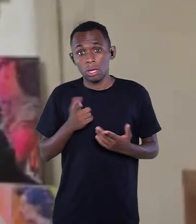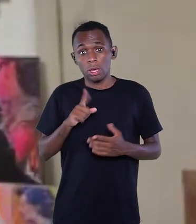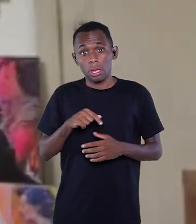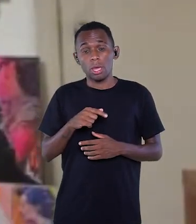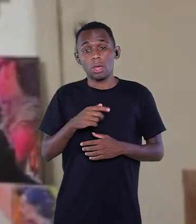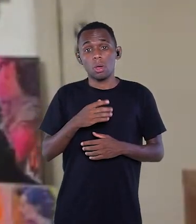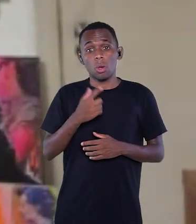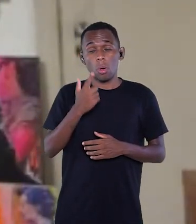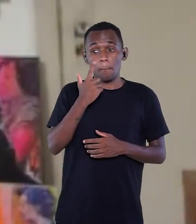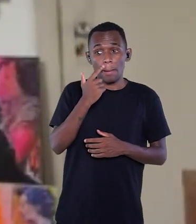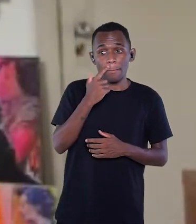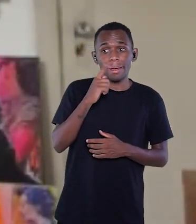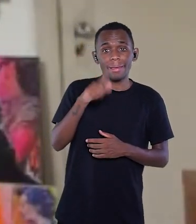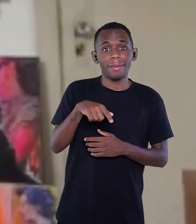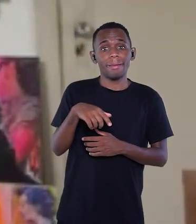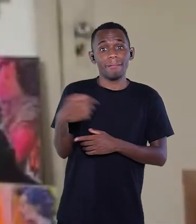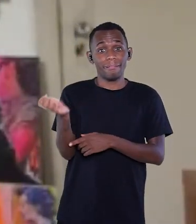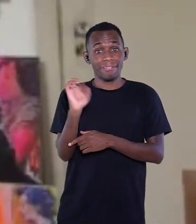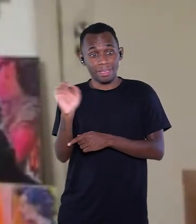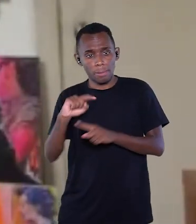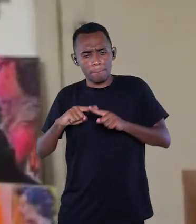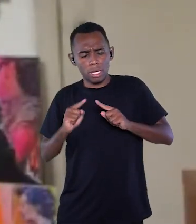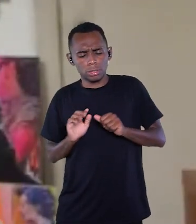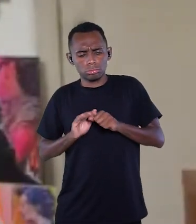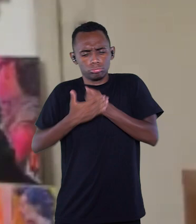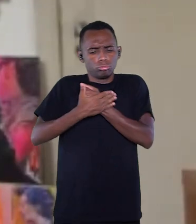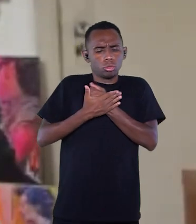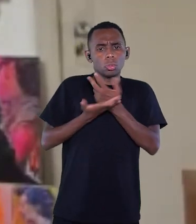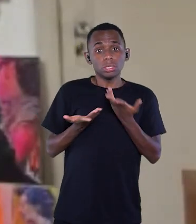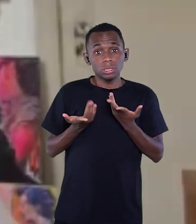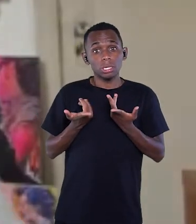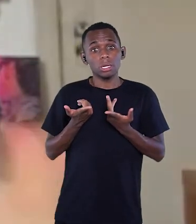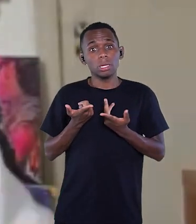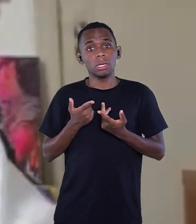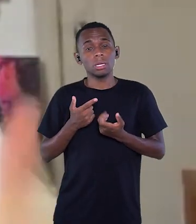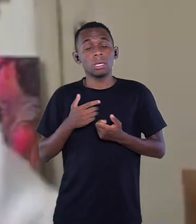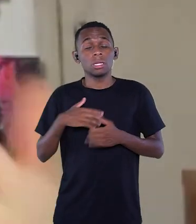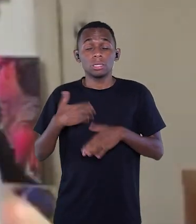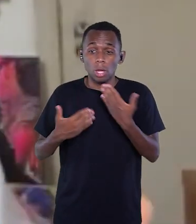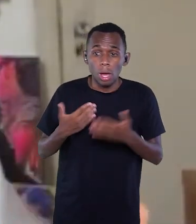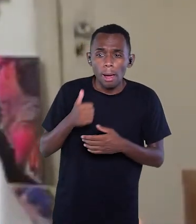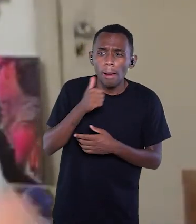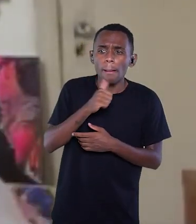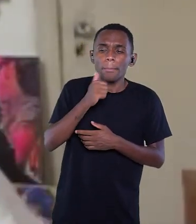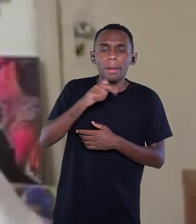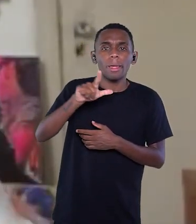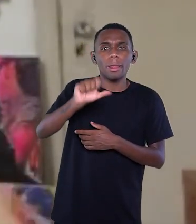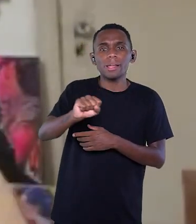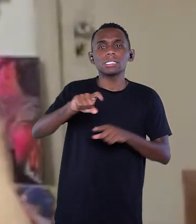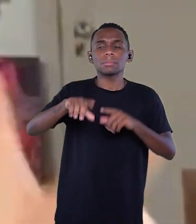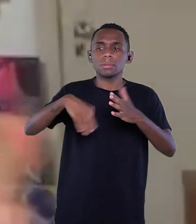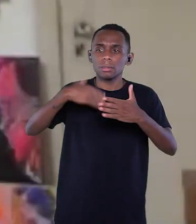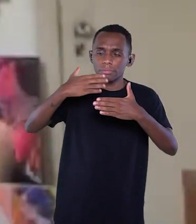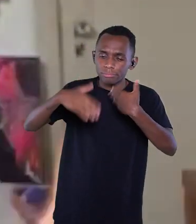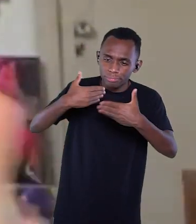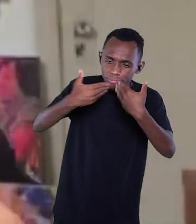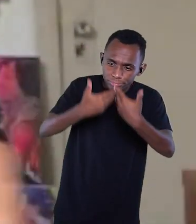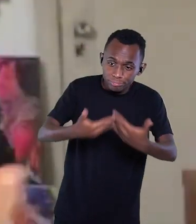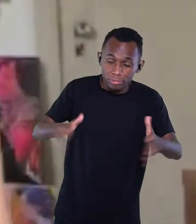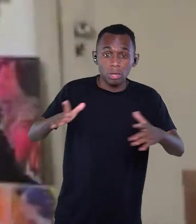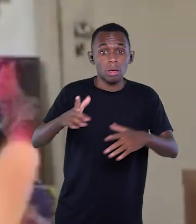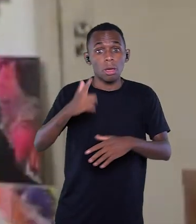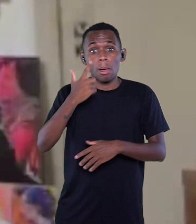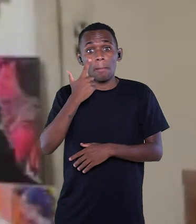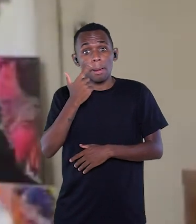um homossexual meio enrustido ou bissexual, enfim. E aí ela vai se assumindo, se entendendo lésbica, e o pai dela, ao